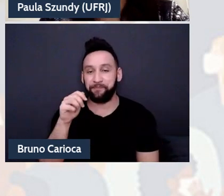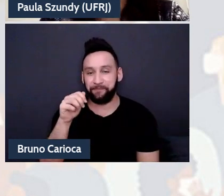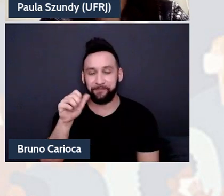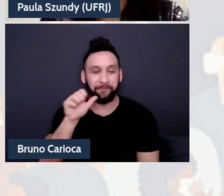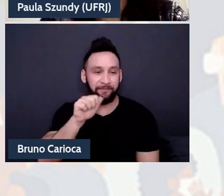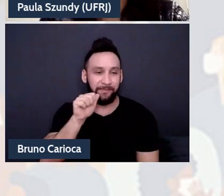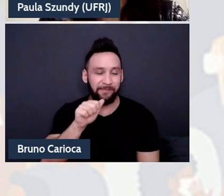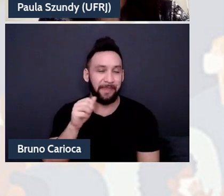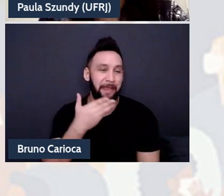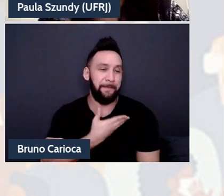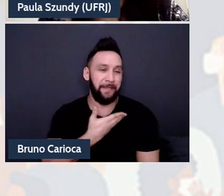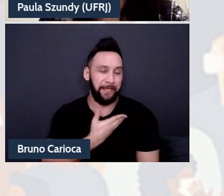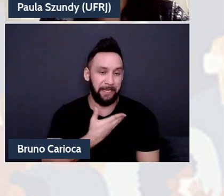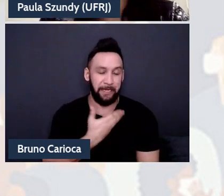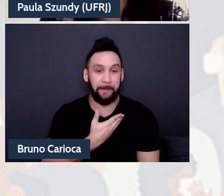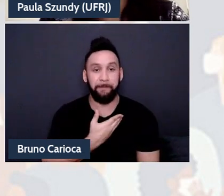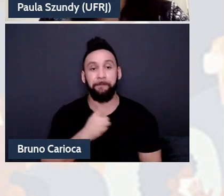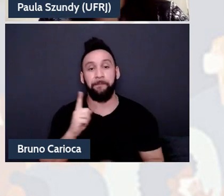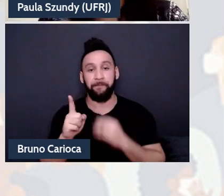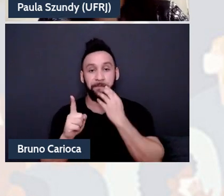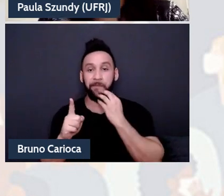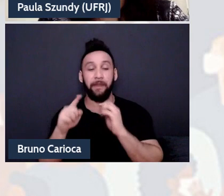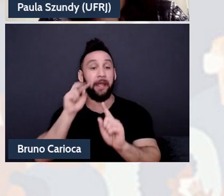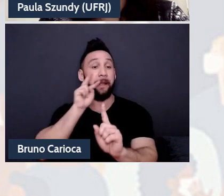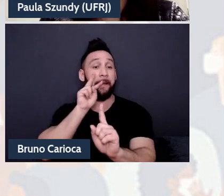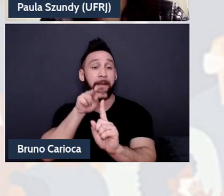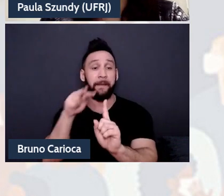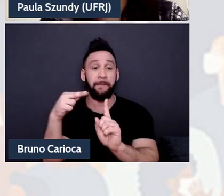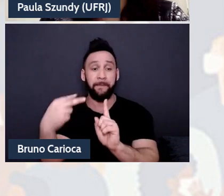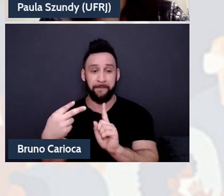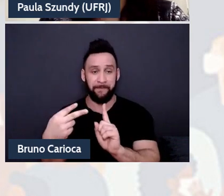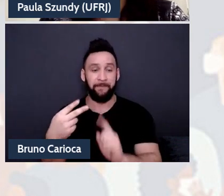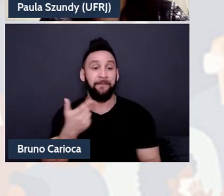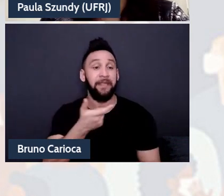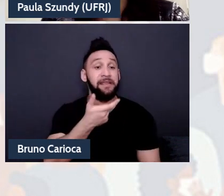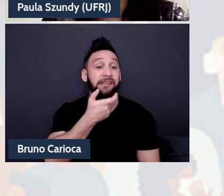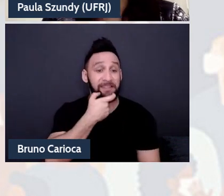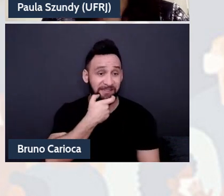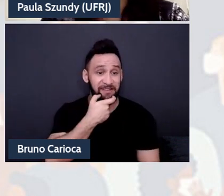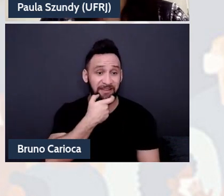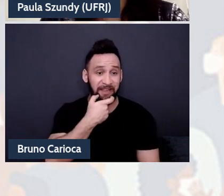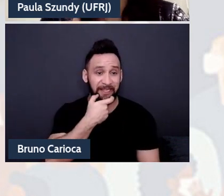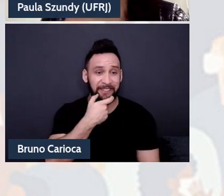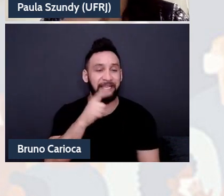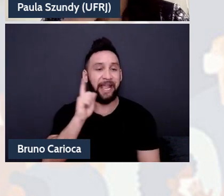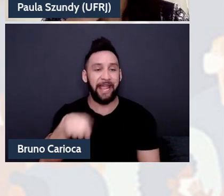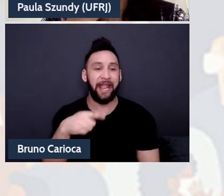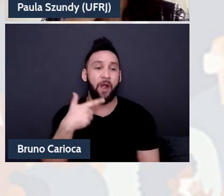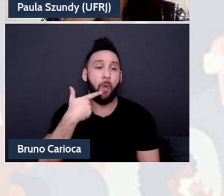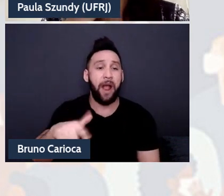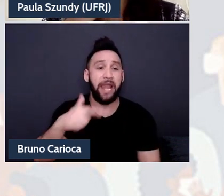né, sobre essa concepção de inglês como língua franca, né? Então, ao mesmo tempo que